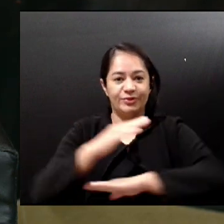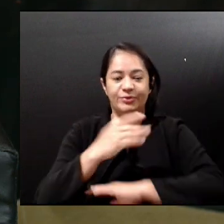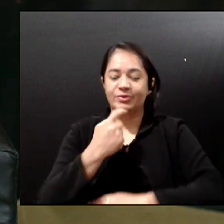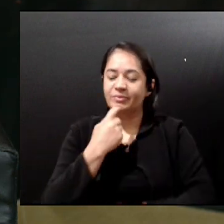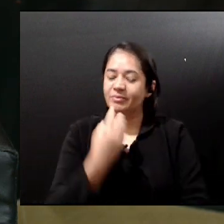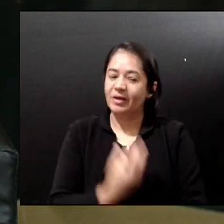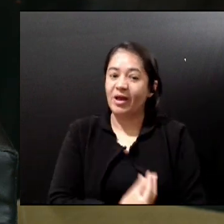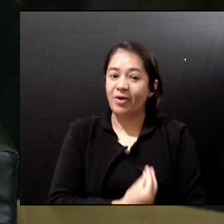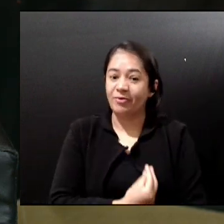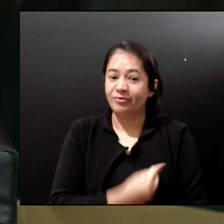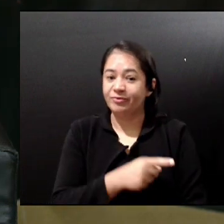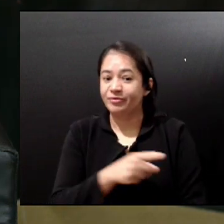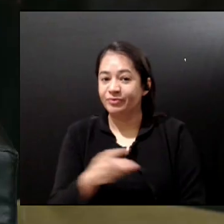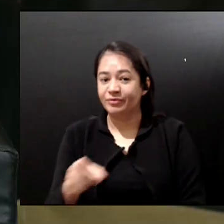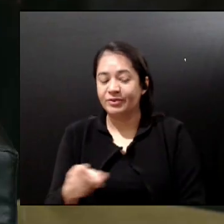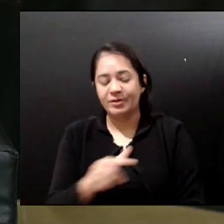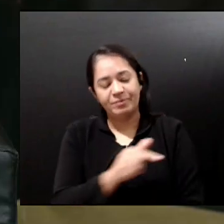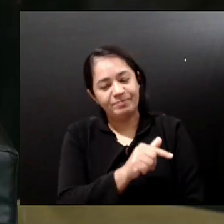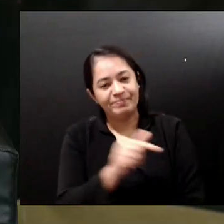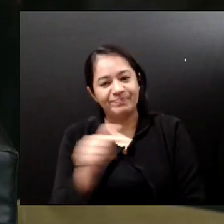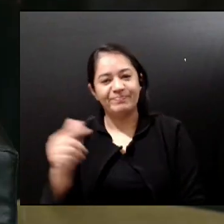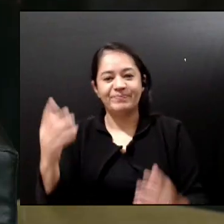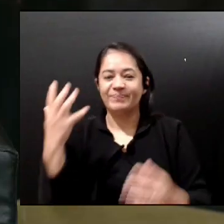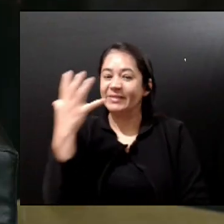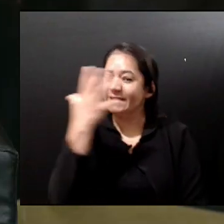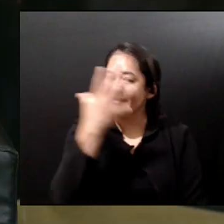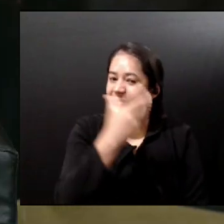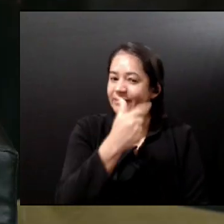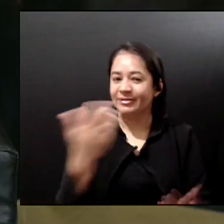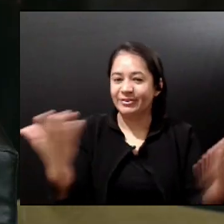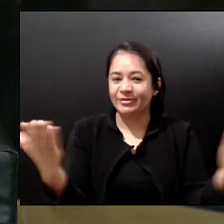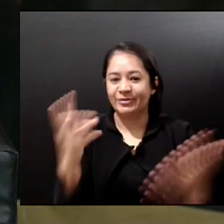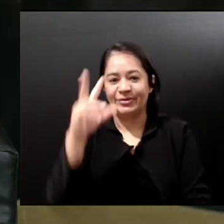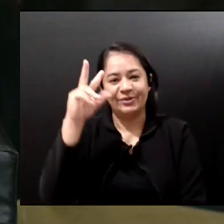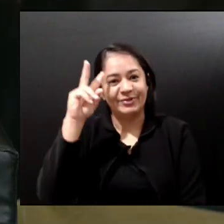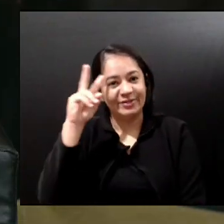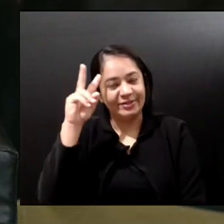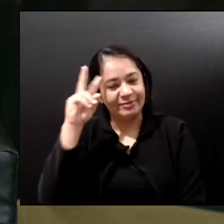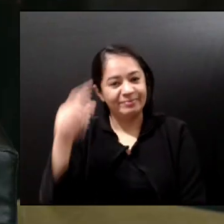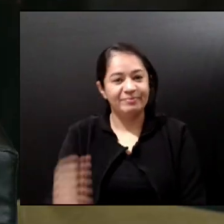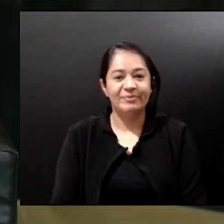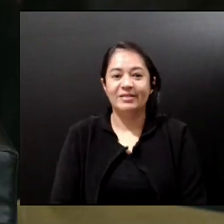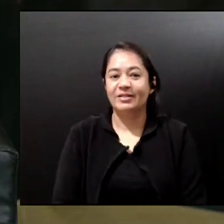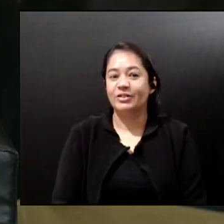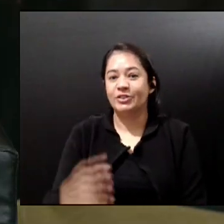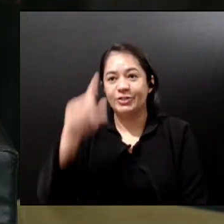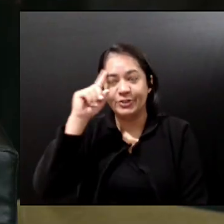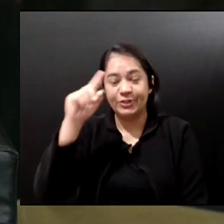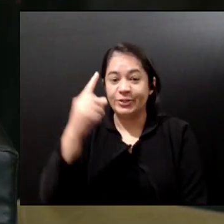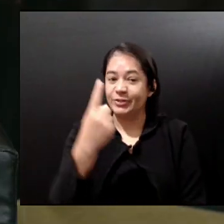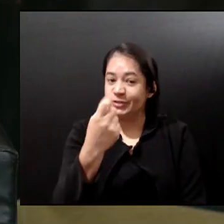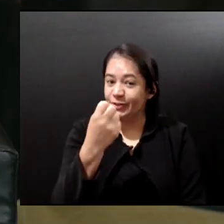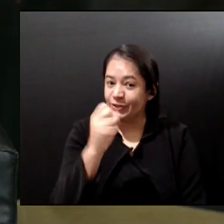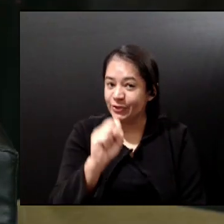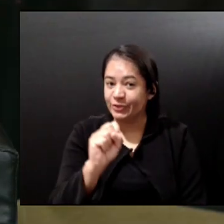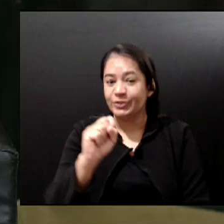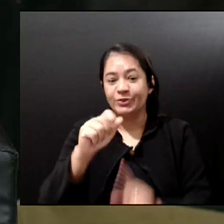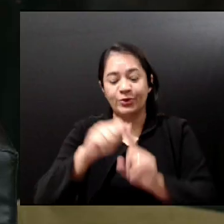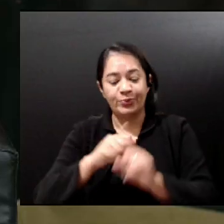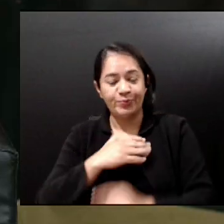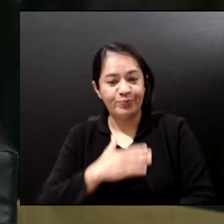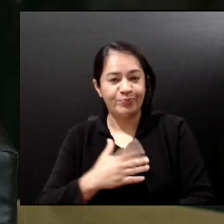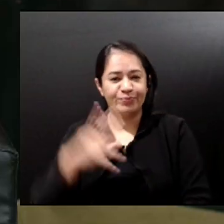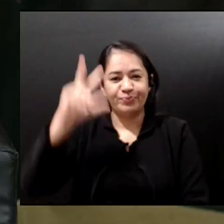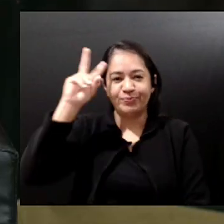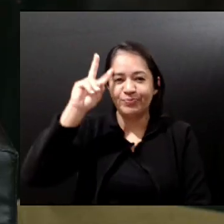uma semana linda. Hoje é segunda-feira, dia 18, uma segunda espetacular para você. Gente, no